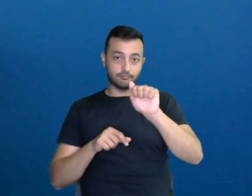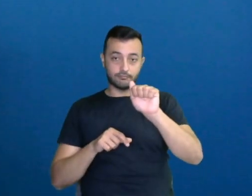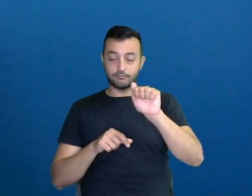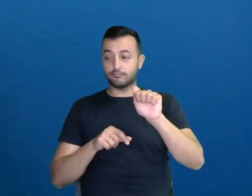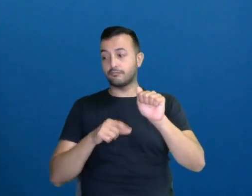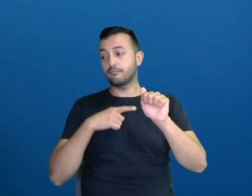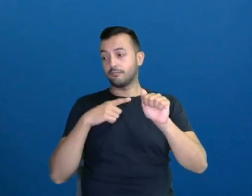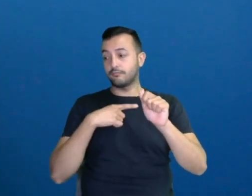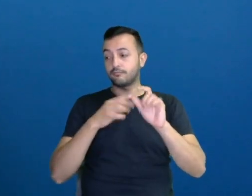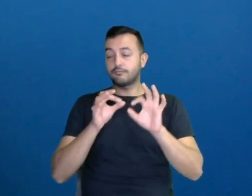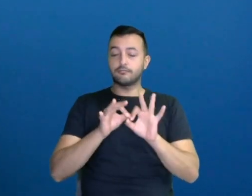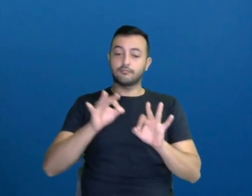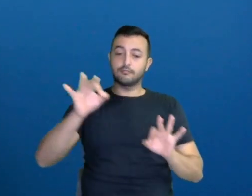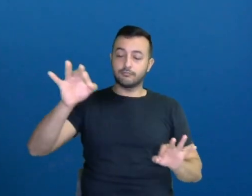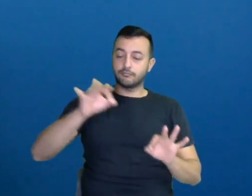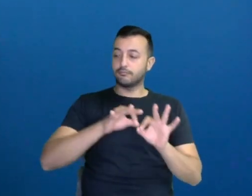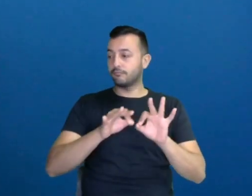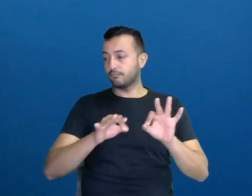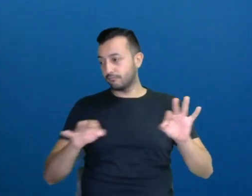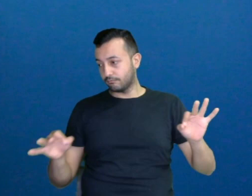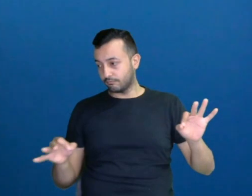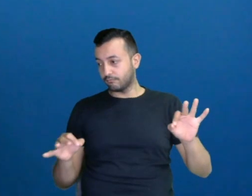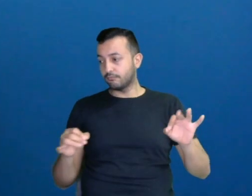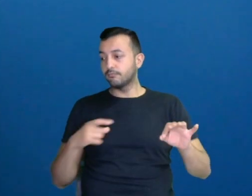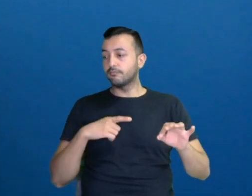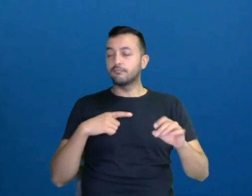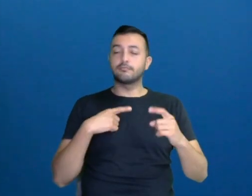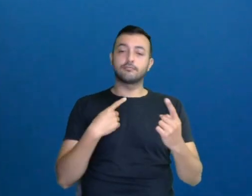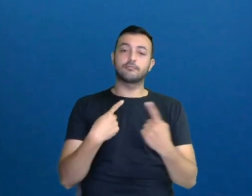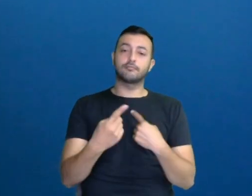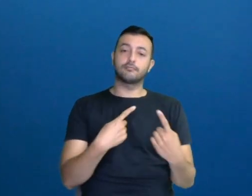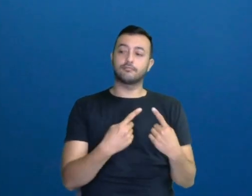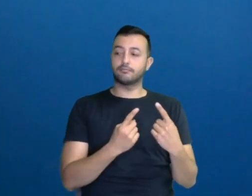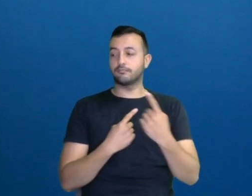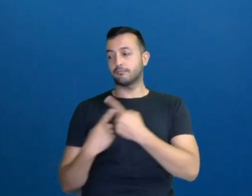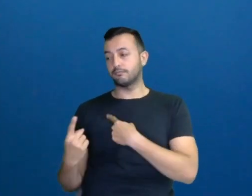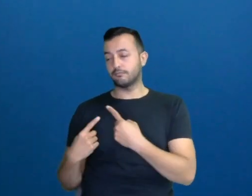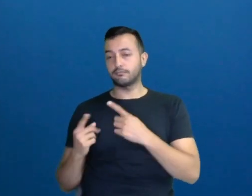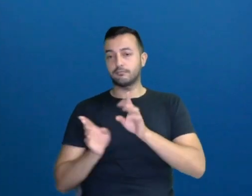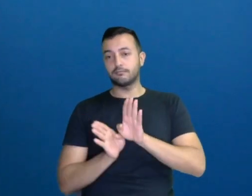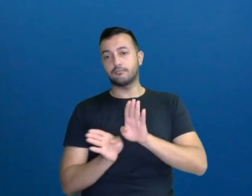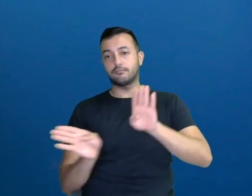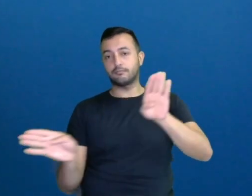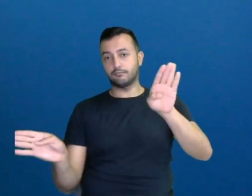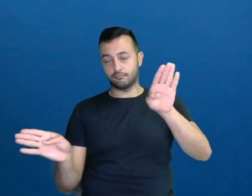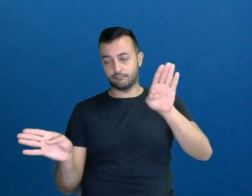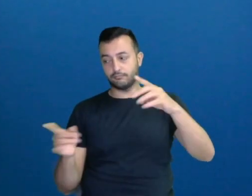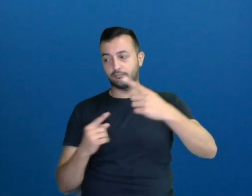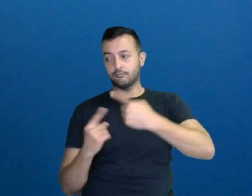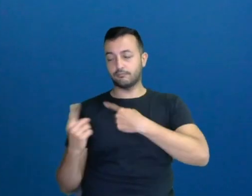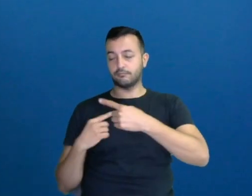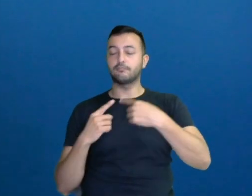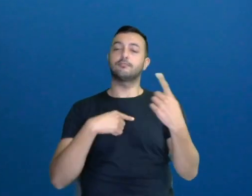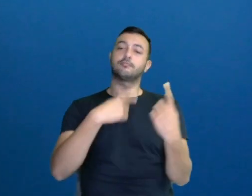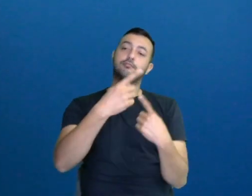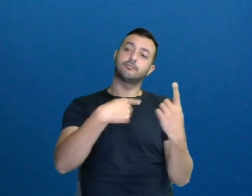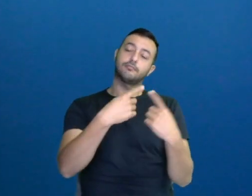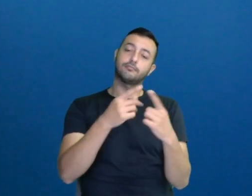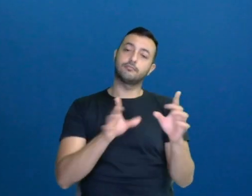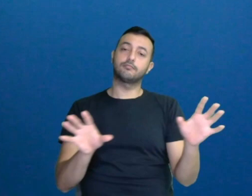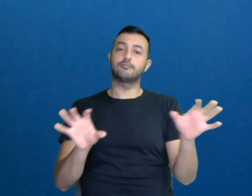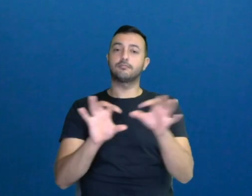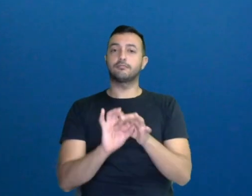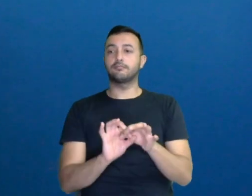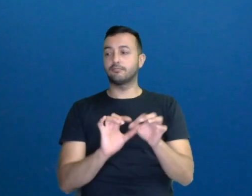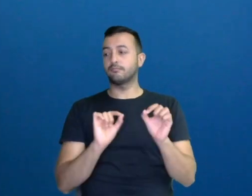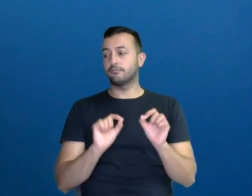essas medições. Então, tem duas avenidas principais aqui, ó. Essas duas, não é? E ligando as